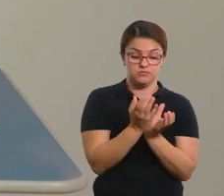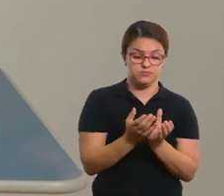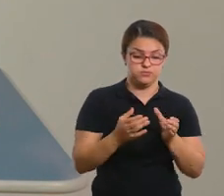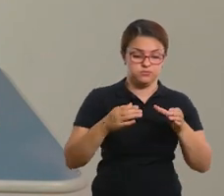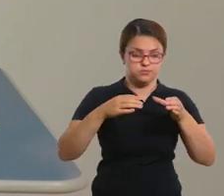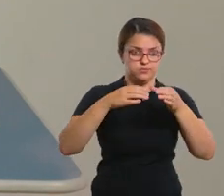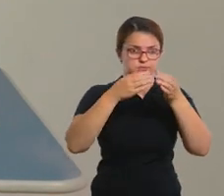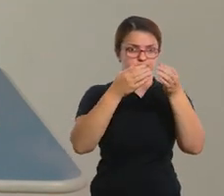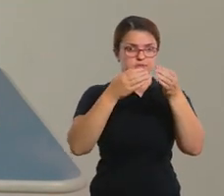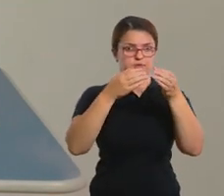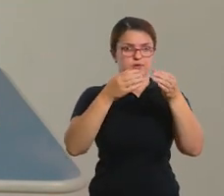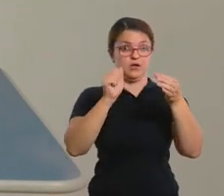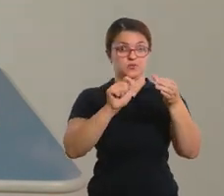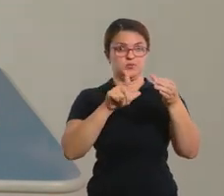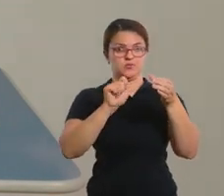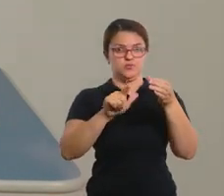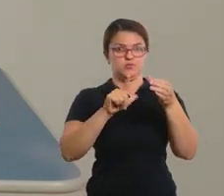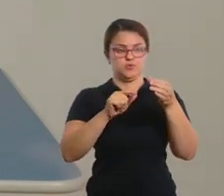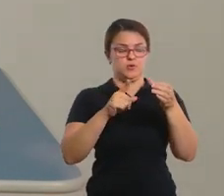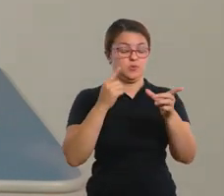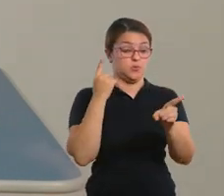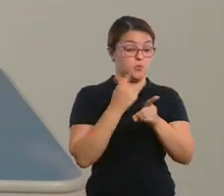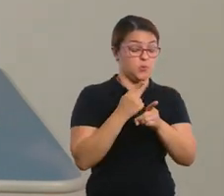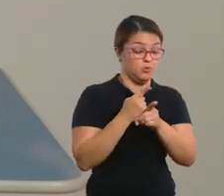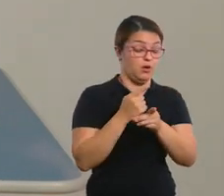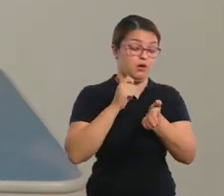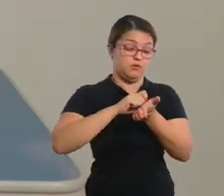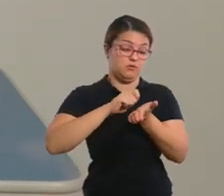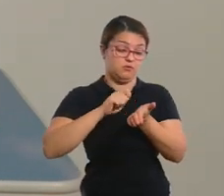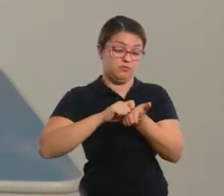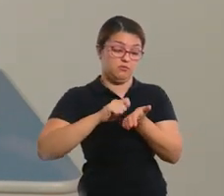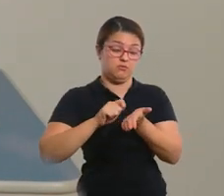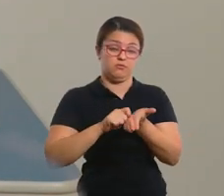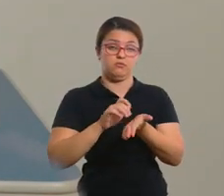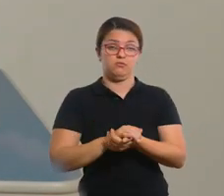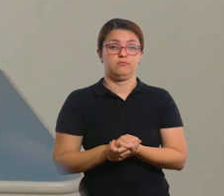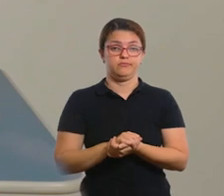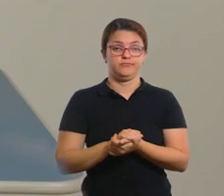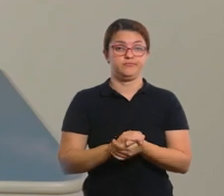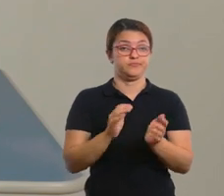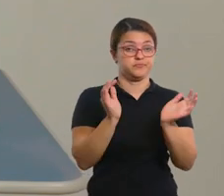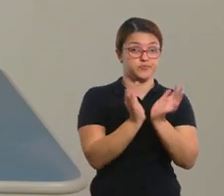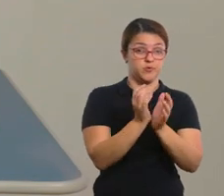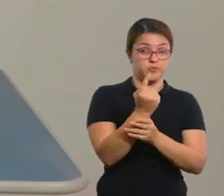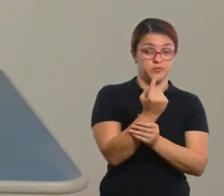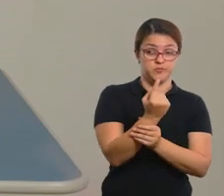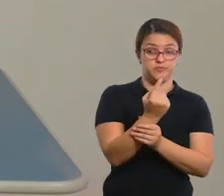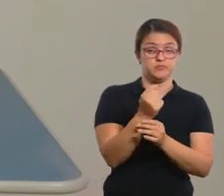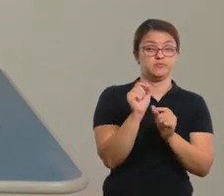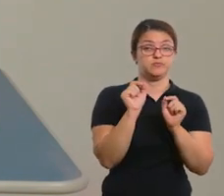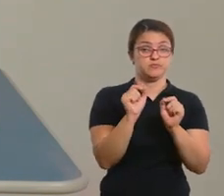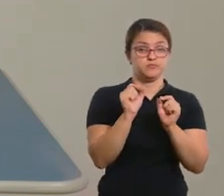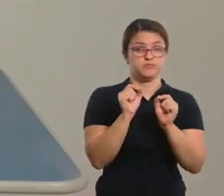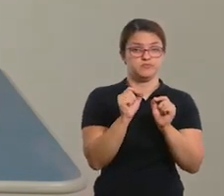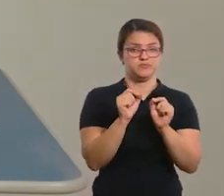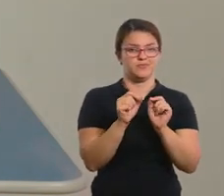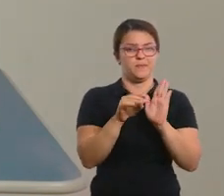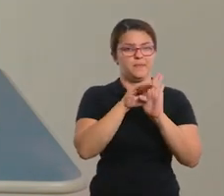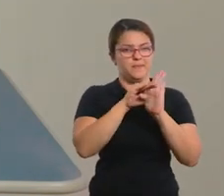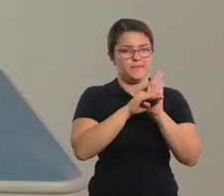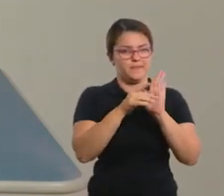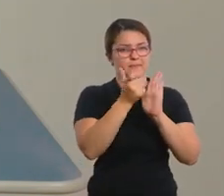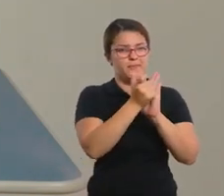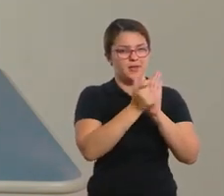é azul. Em seguida, o termo 1 irá pegar a lista de palavras